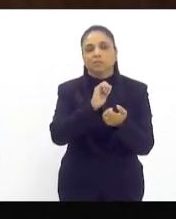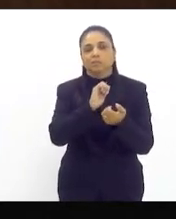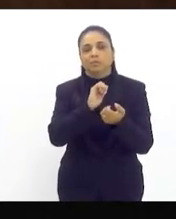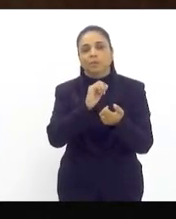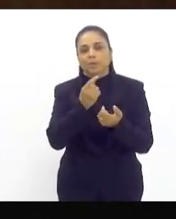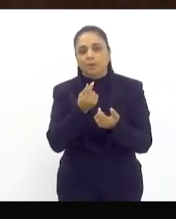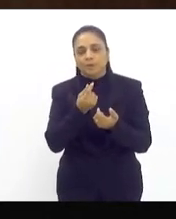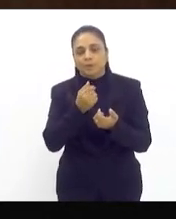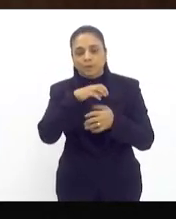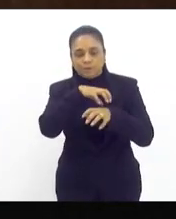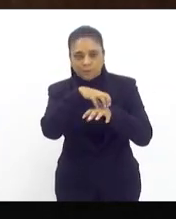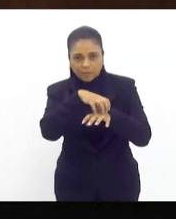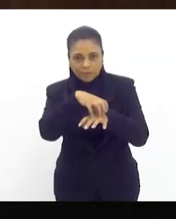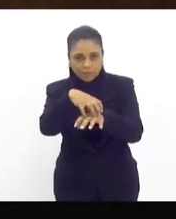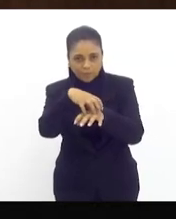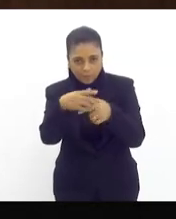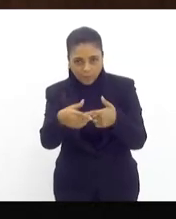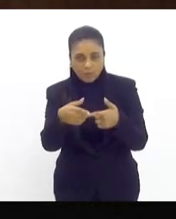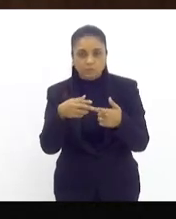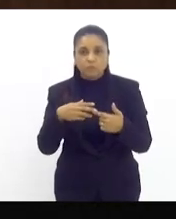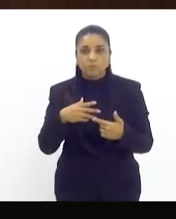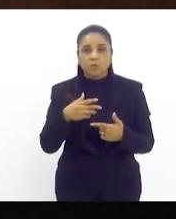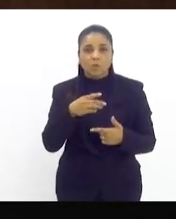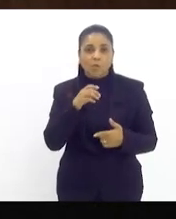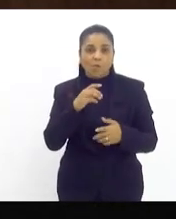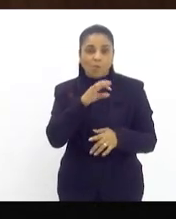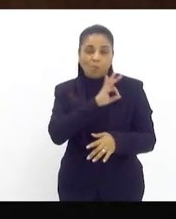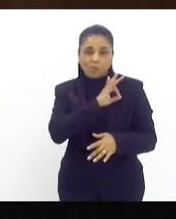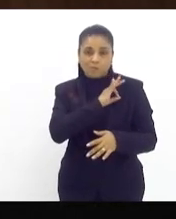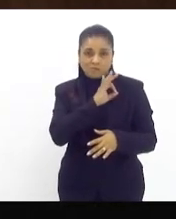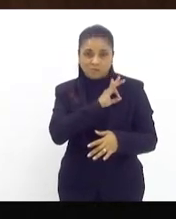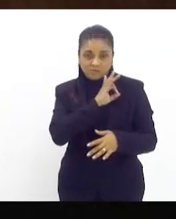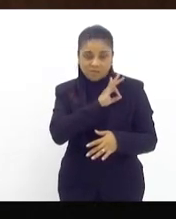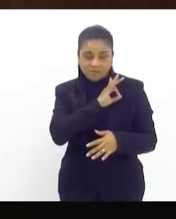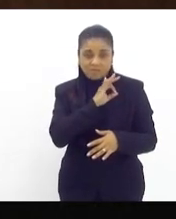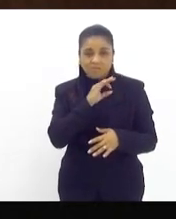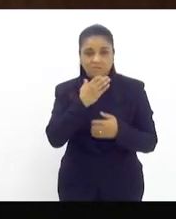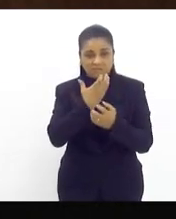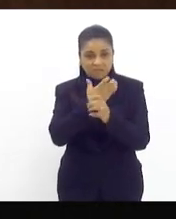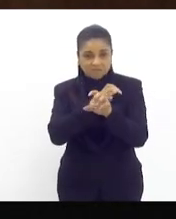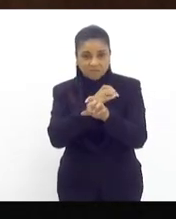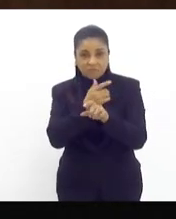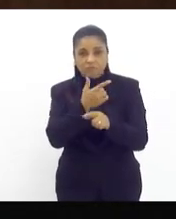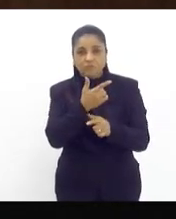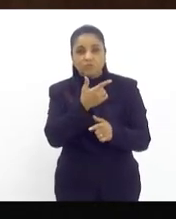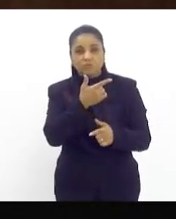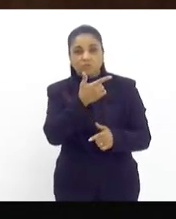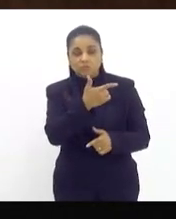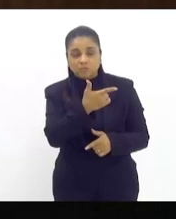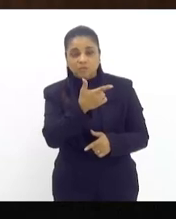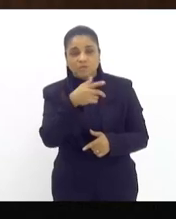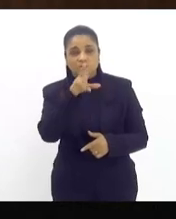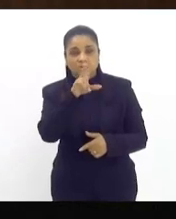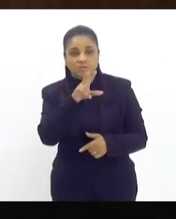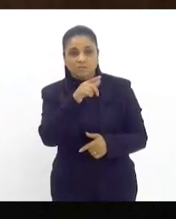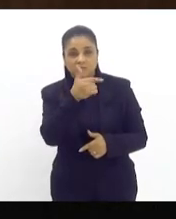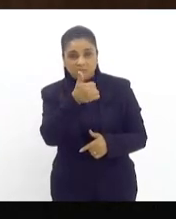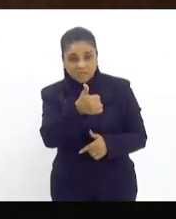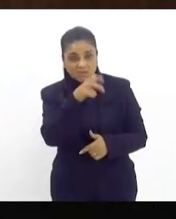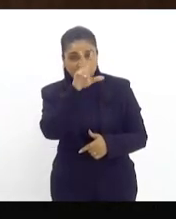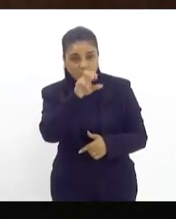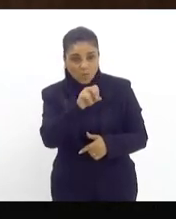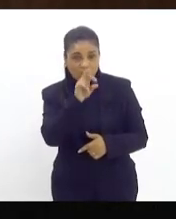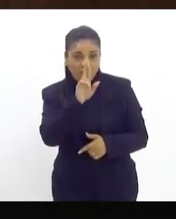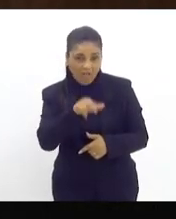o policial civil recebe r$ 200 por mês de auxílio alimentação e a última vez que ele teve Esse